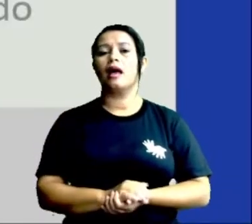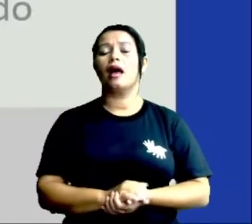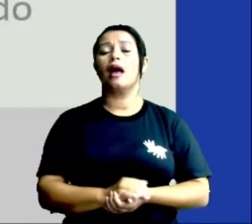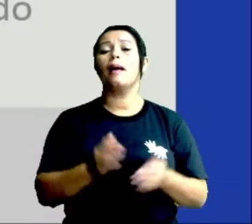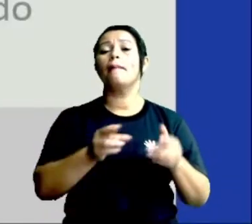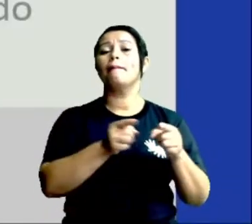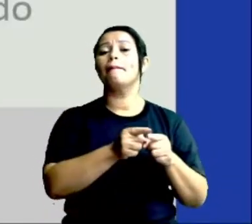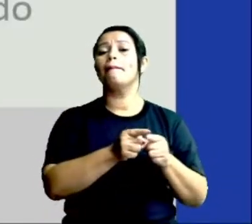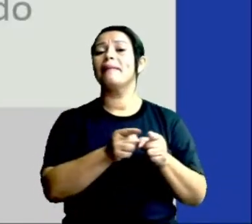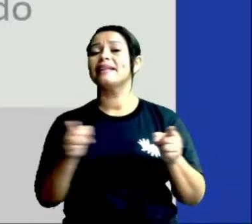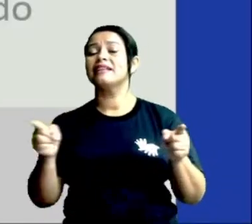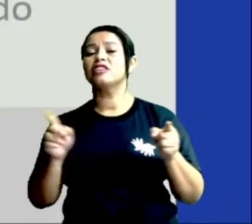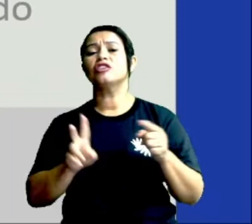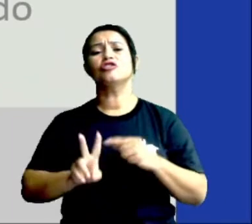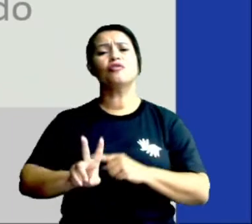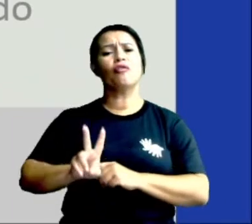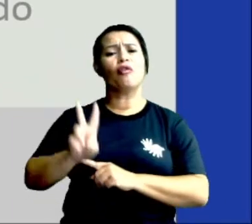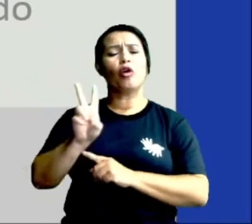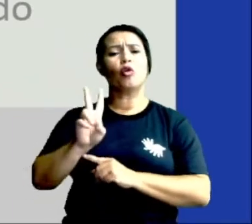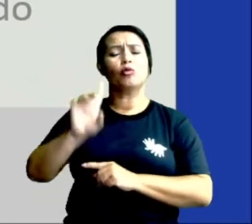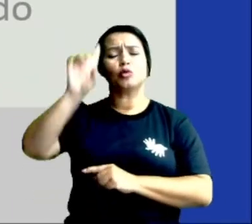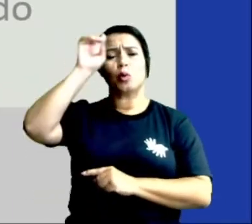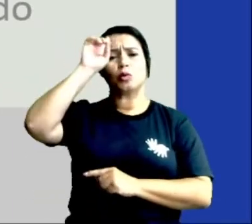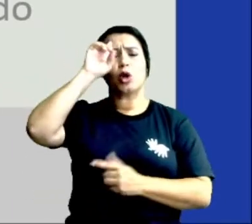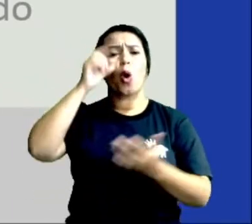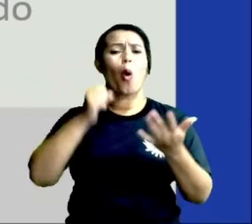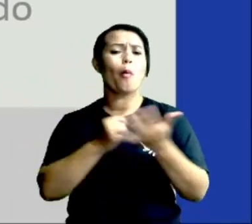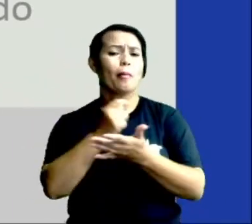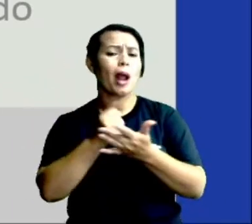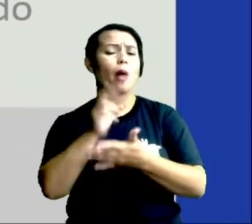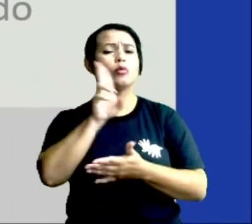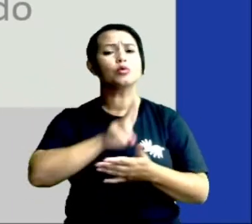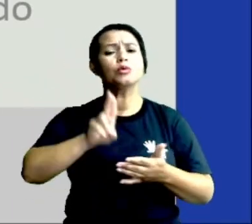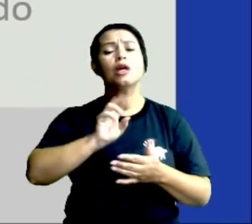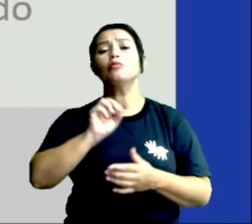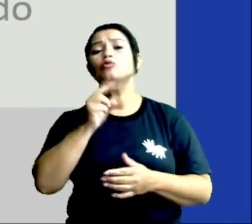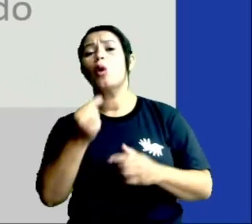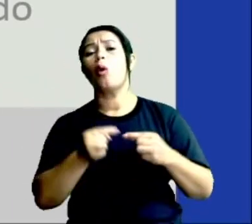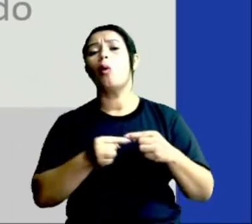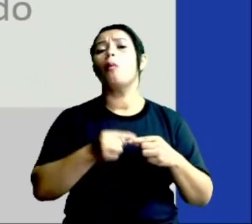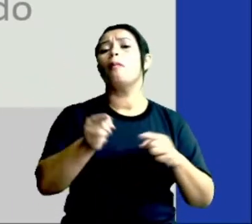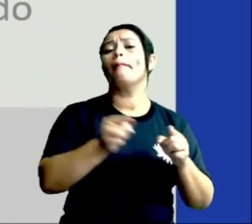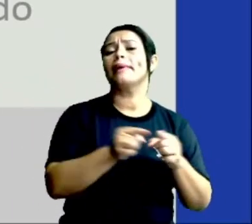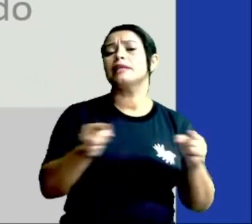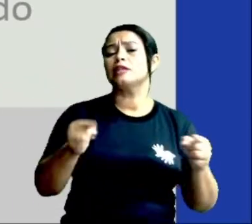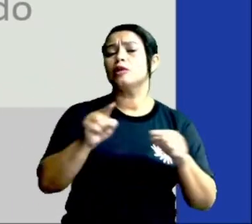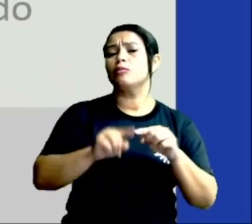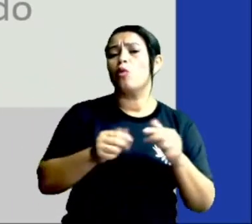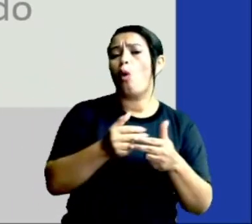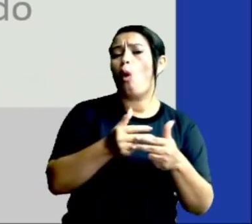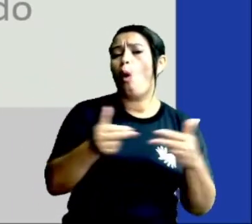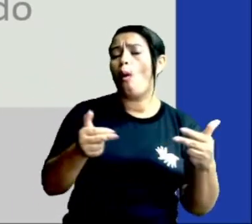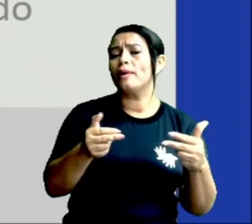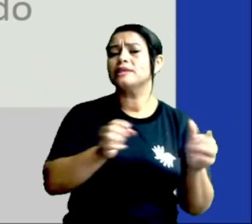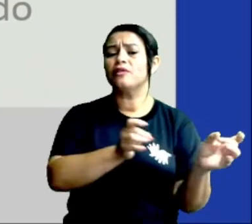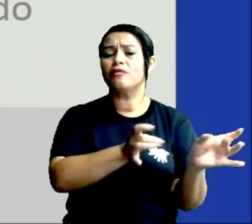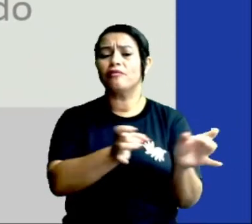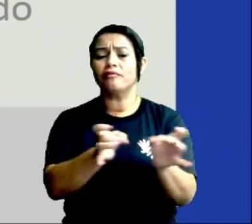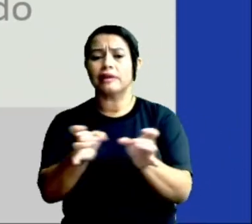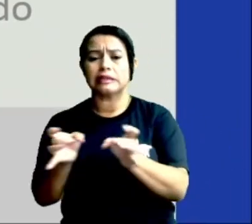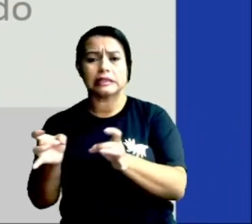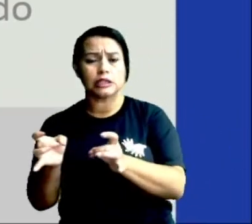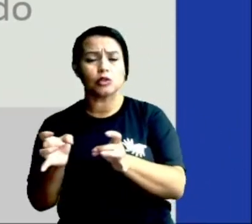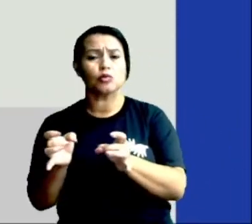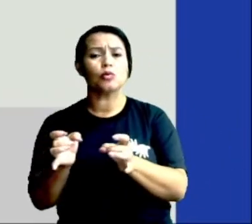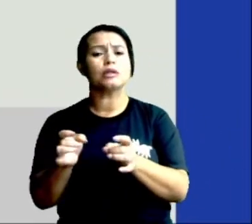Medidas de volume. Todos os dias nós compramos, usamos ou medimos produtos que são vendidos de acordo com o